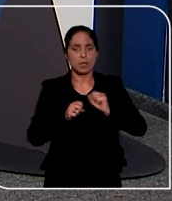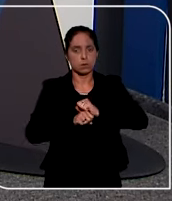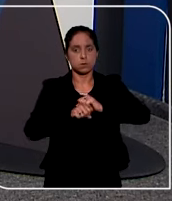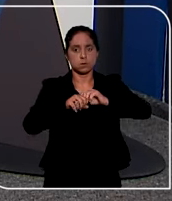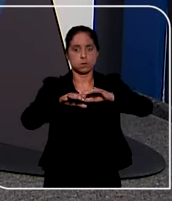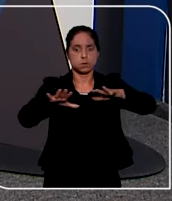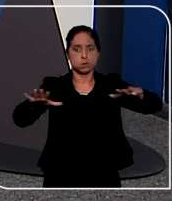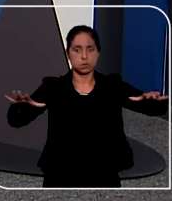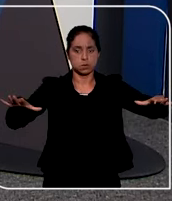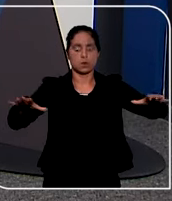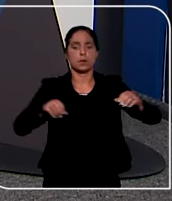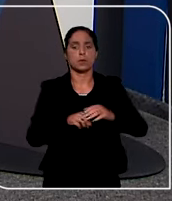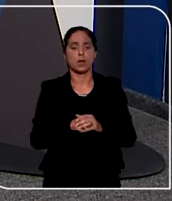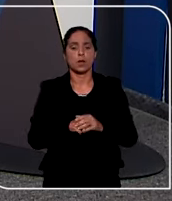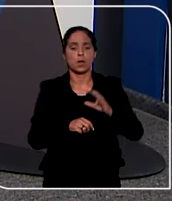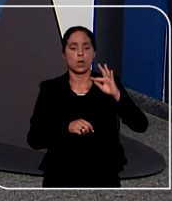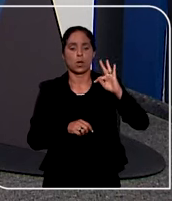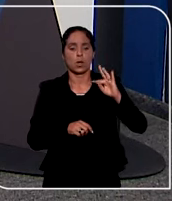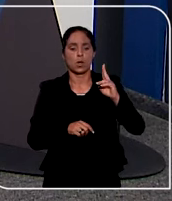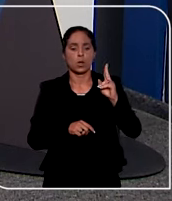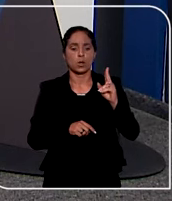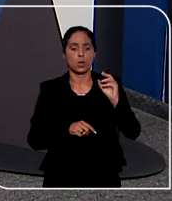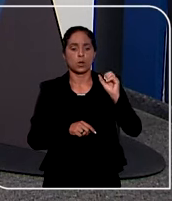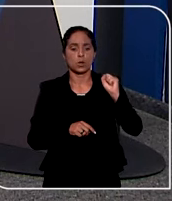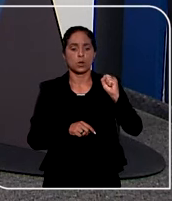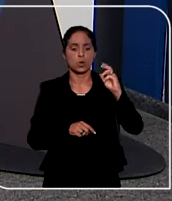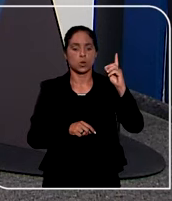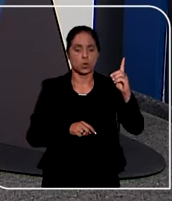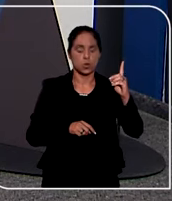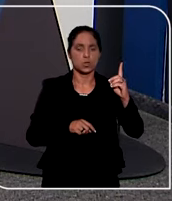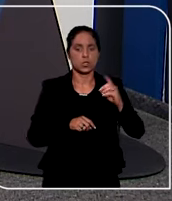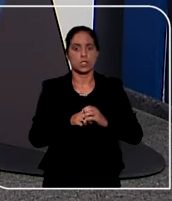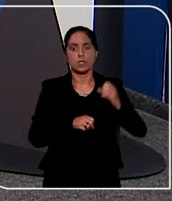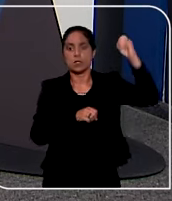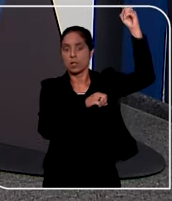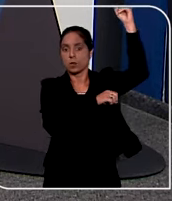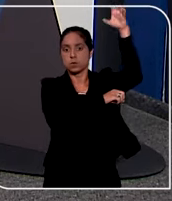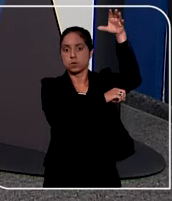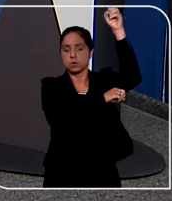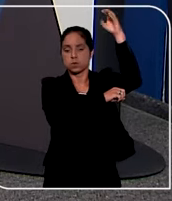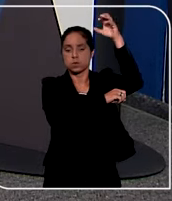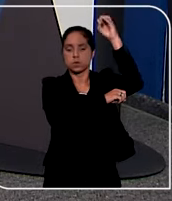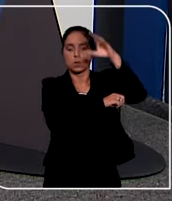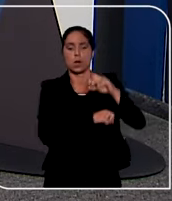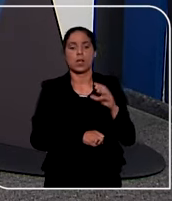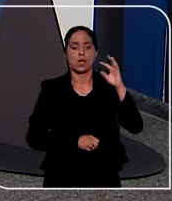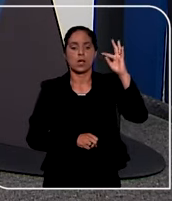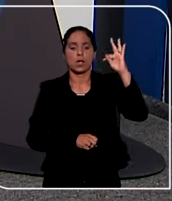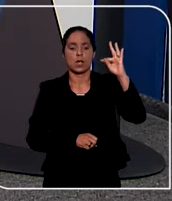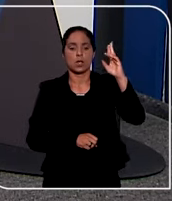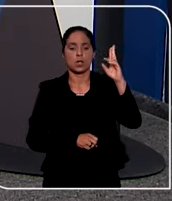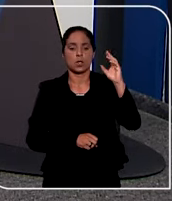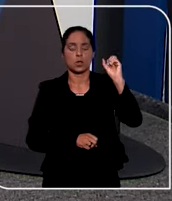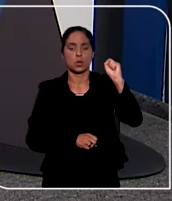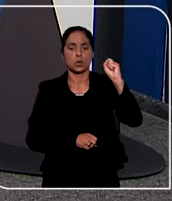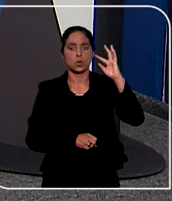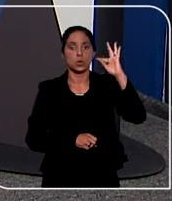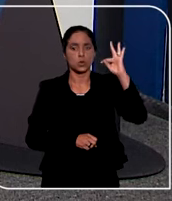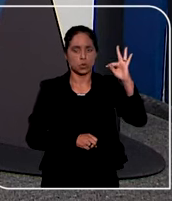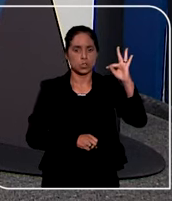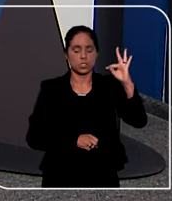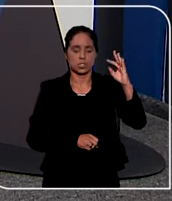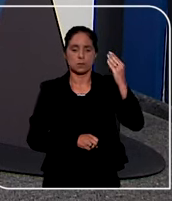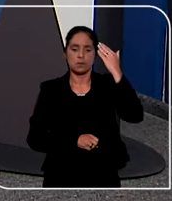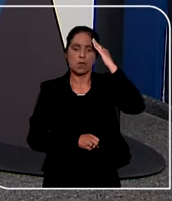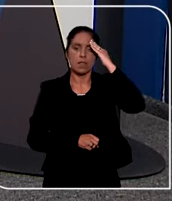distribuição sigla tusd e a tarifa de uso do sistema de transmissão sigla tus